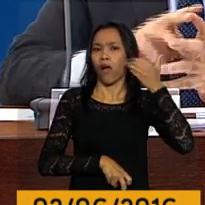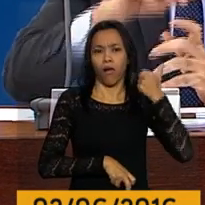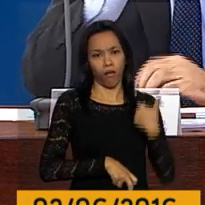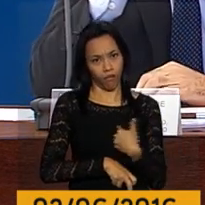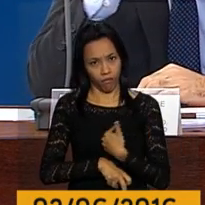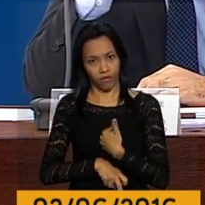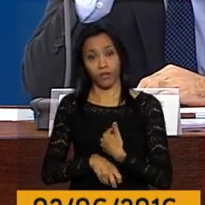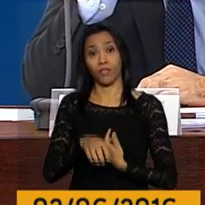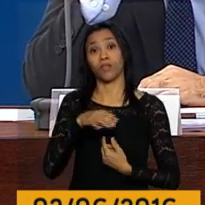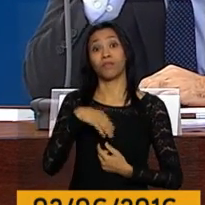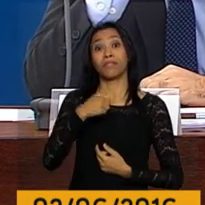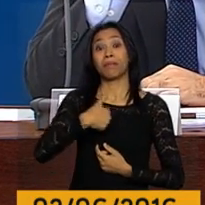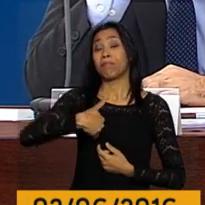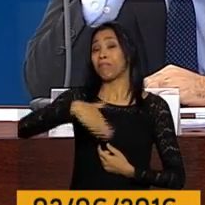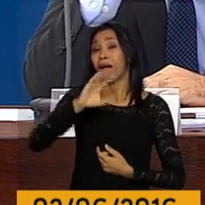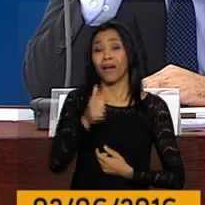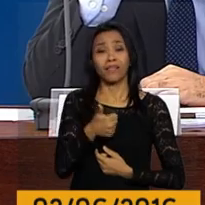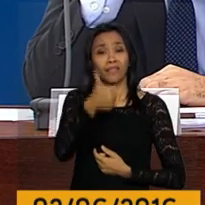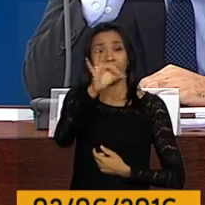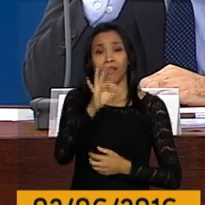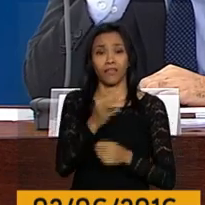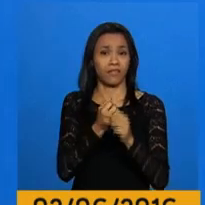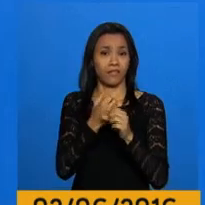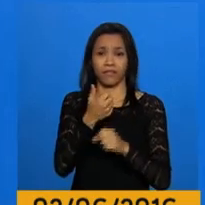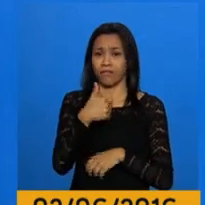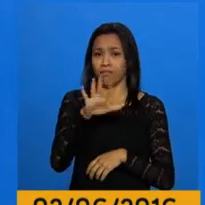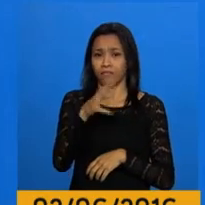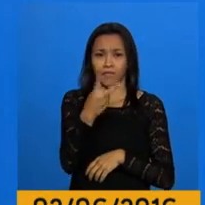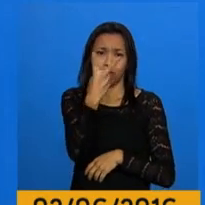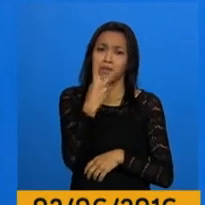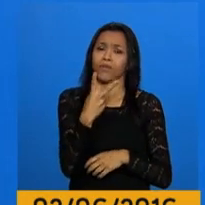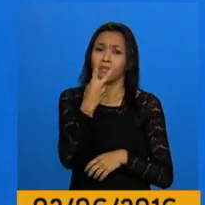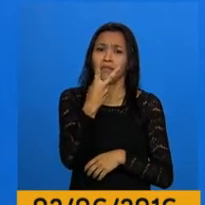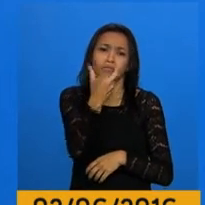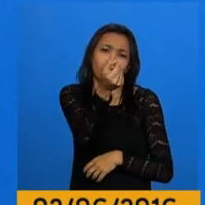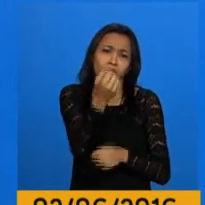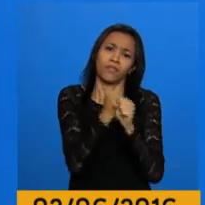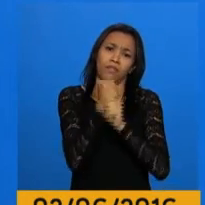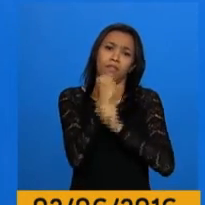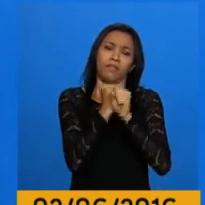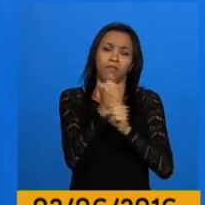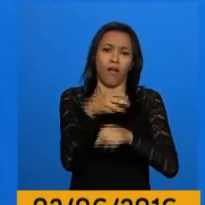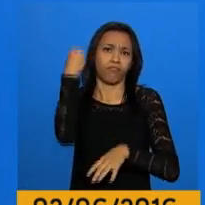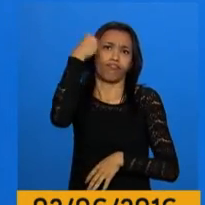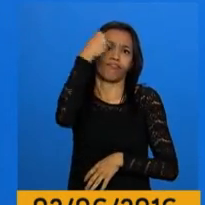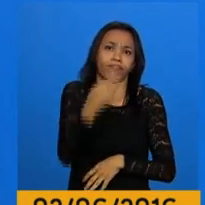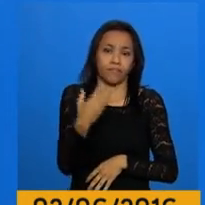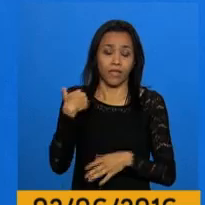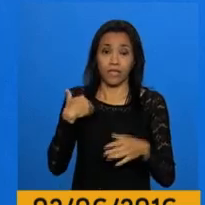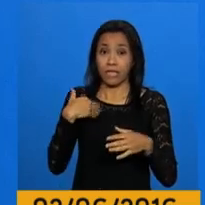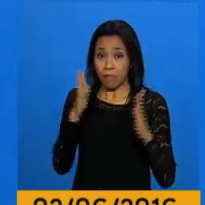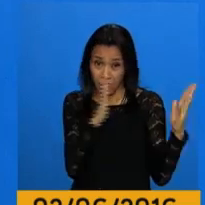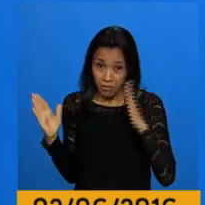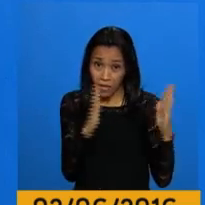de 2 décadas de convivência com o Congresso Nacional. Durante esse tempo, muita coisa a gente